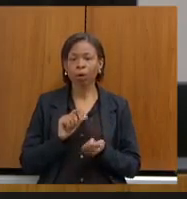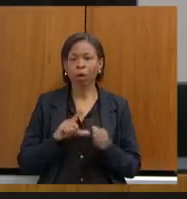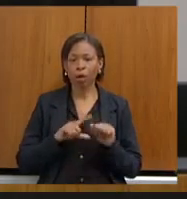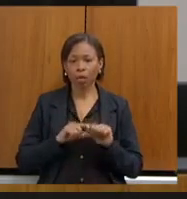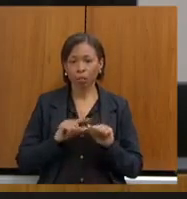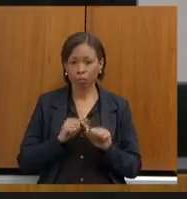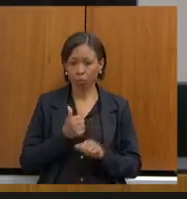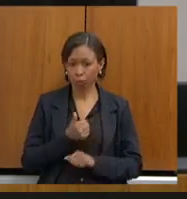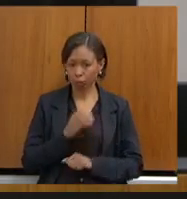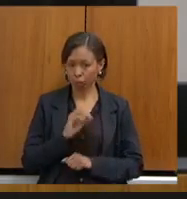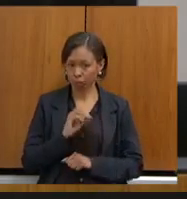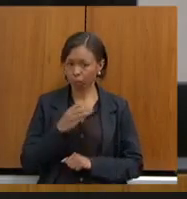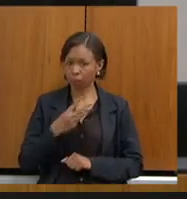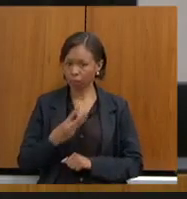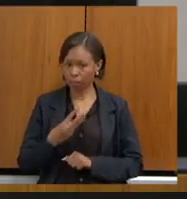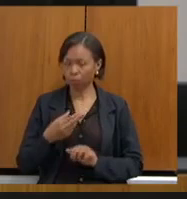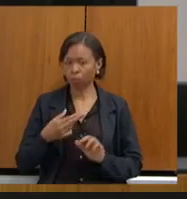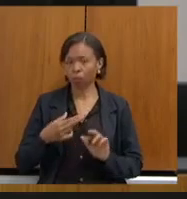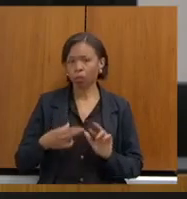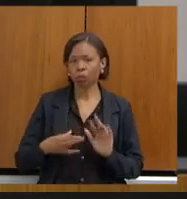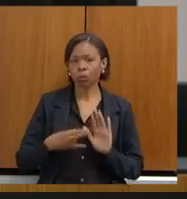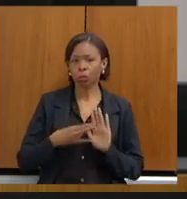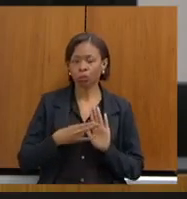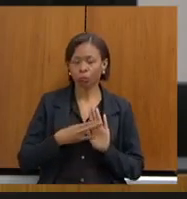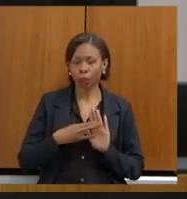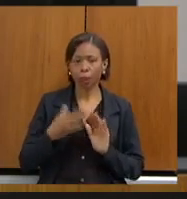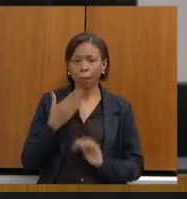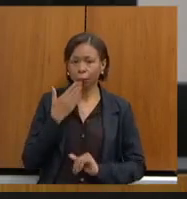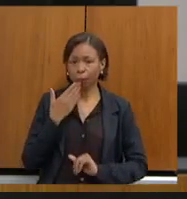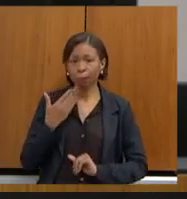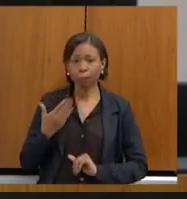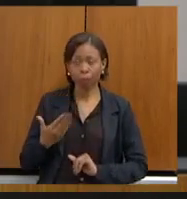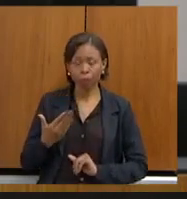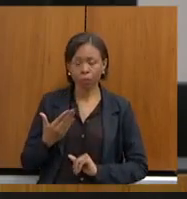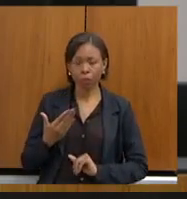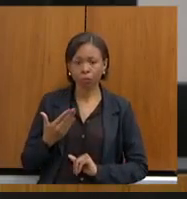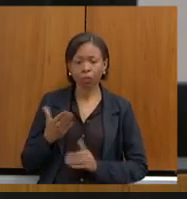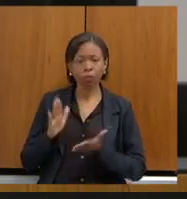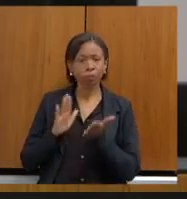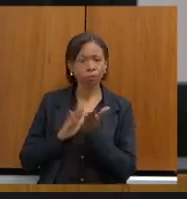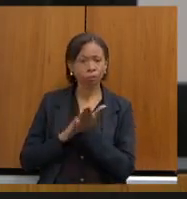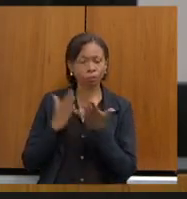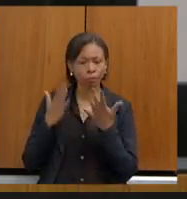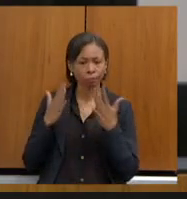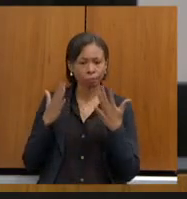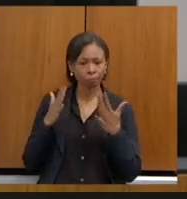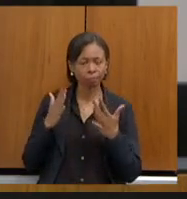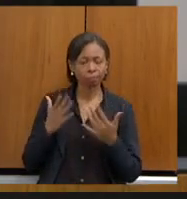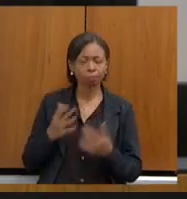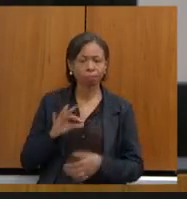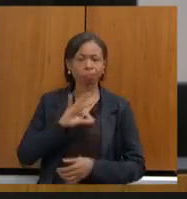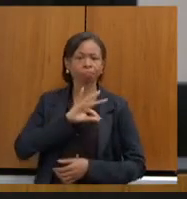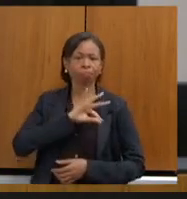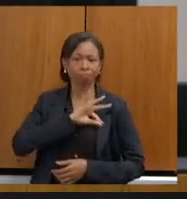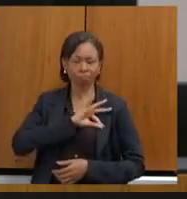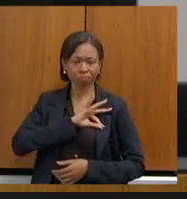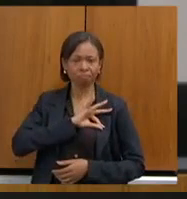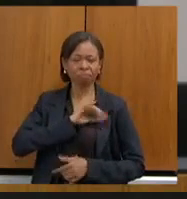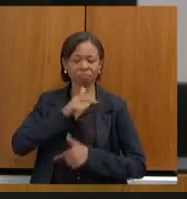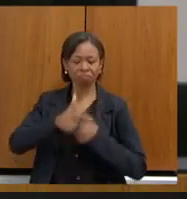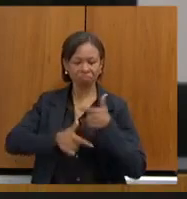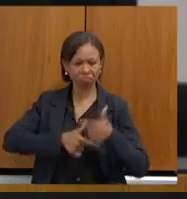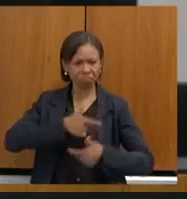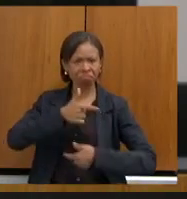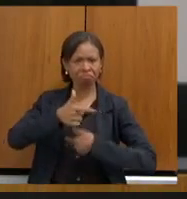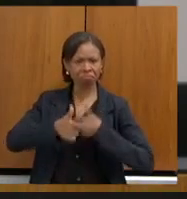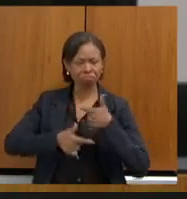Interno seja formulado voto de congratulações com Os oficiais PM responsável pelo ardeu e imprescidível trabalho de